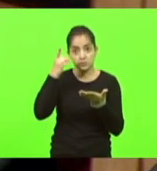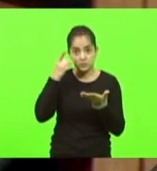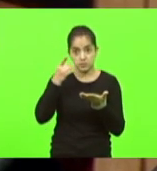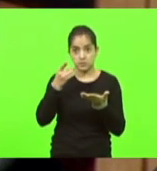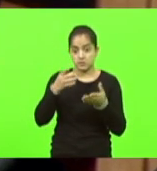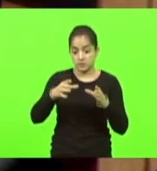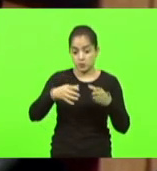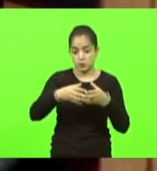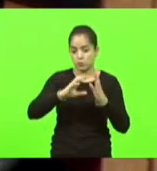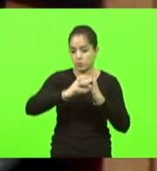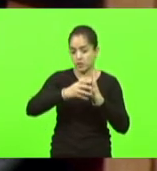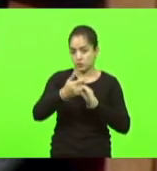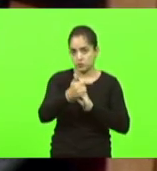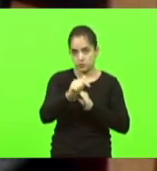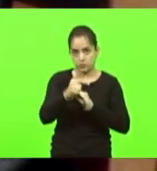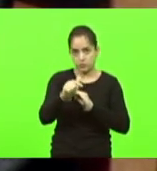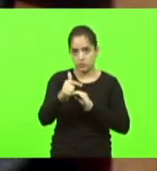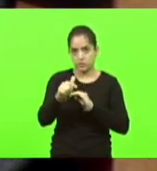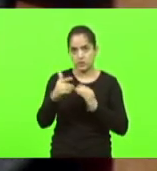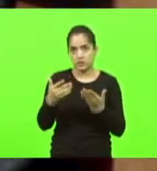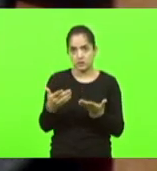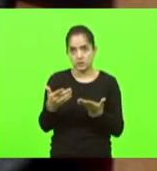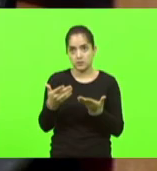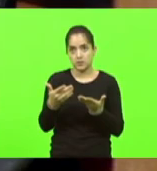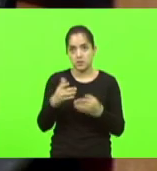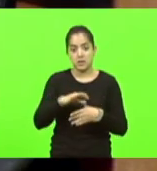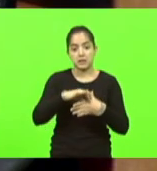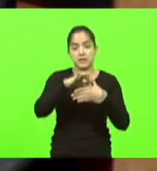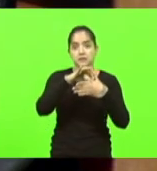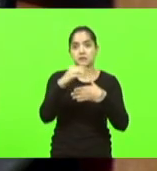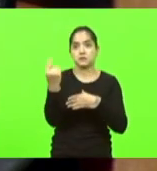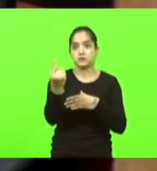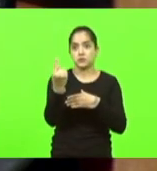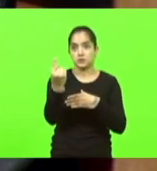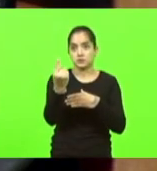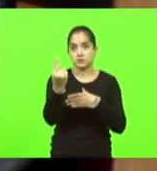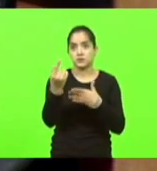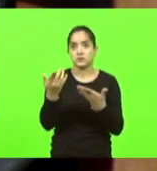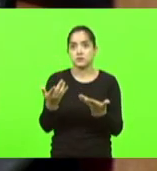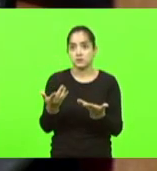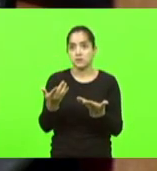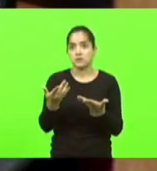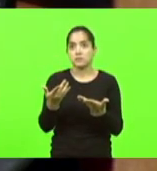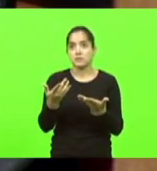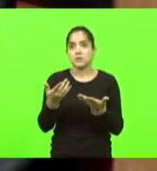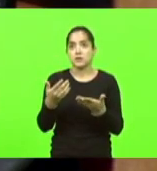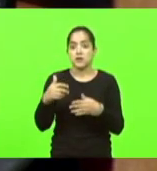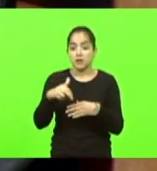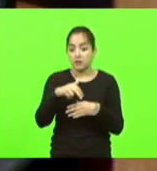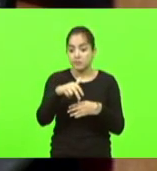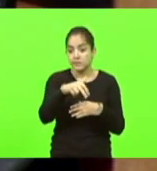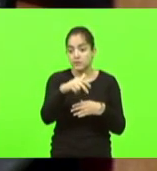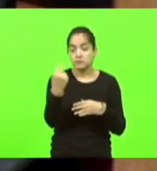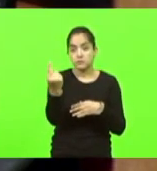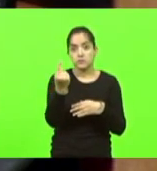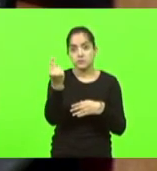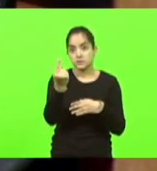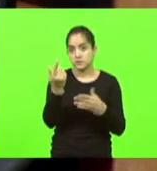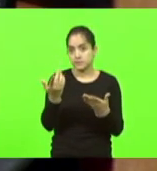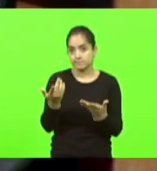partido e sem partido sem Líder sozinho nessa casa caminhando partidariamente sozinha